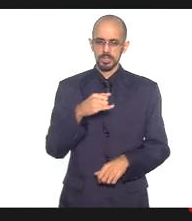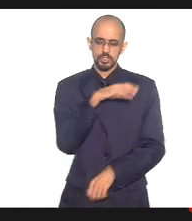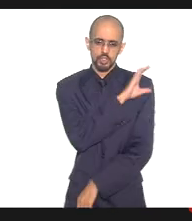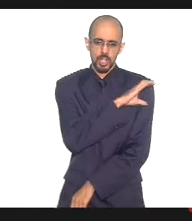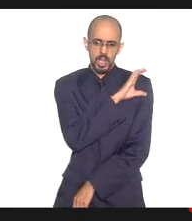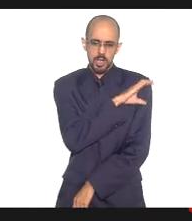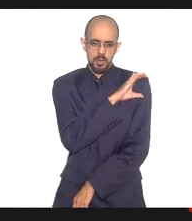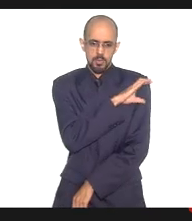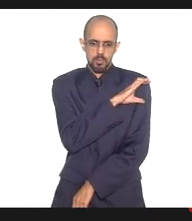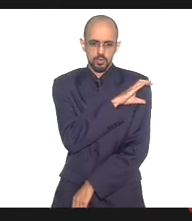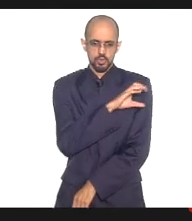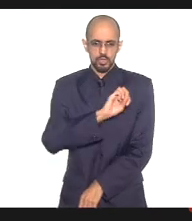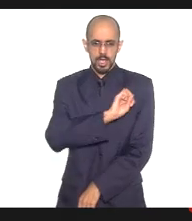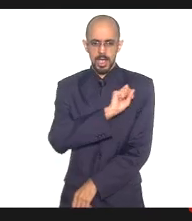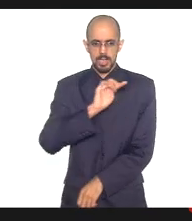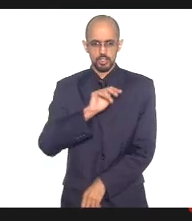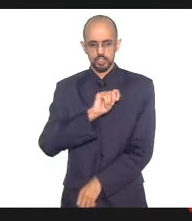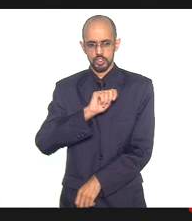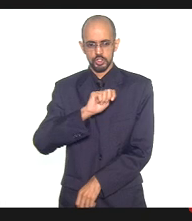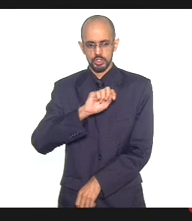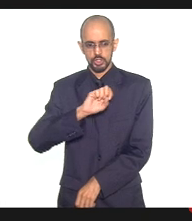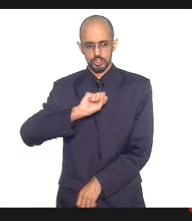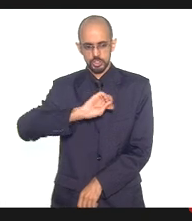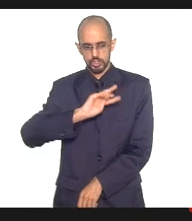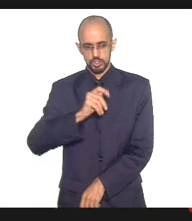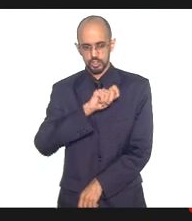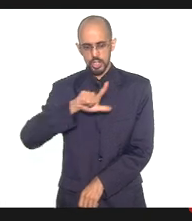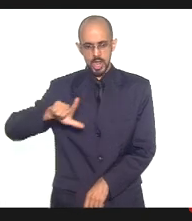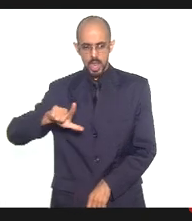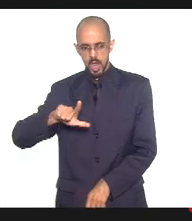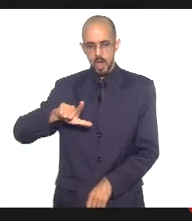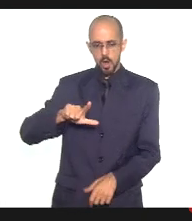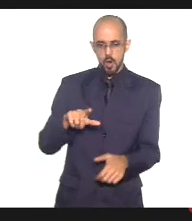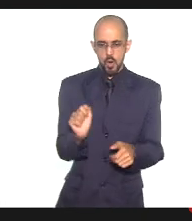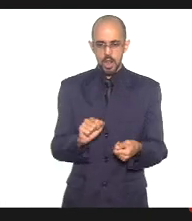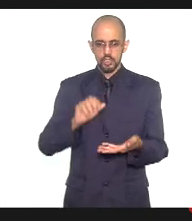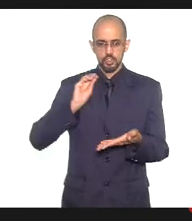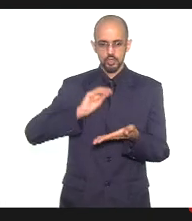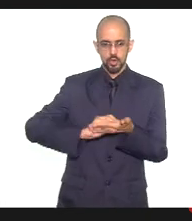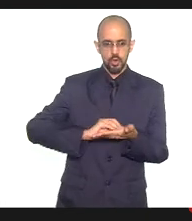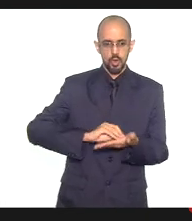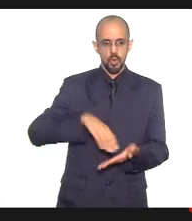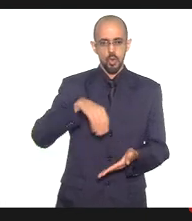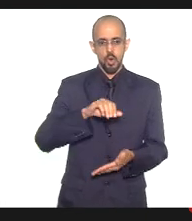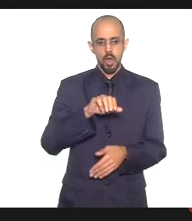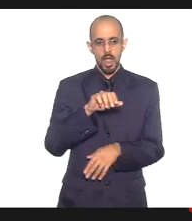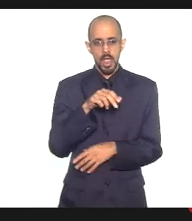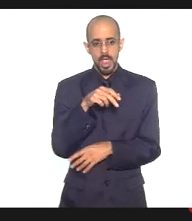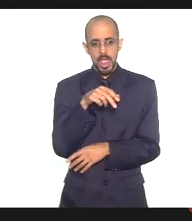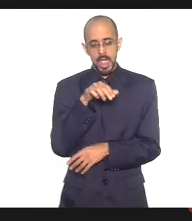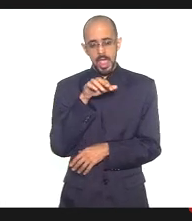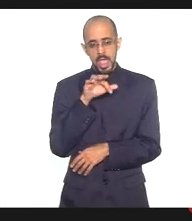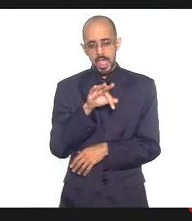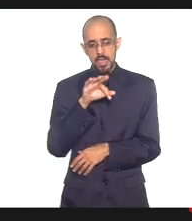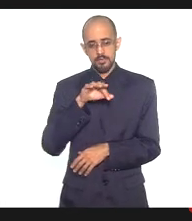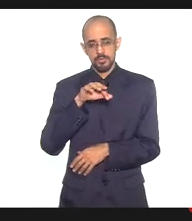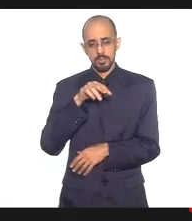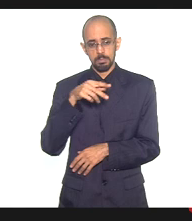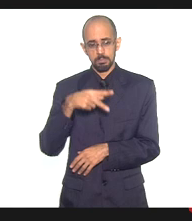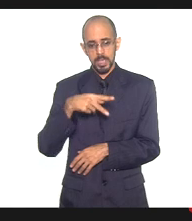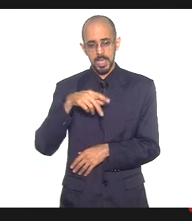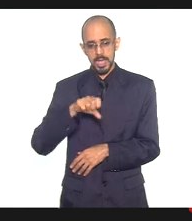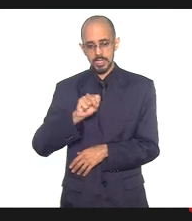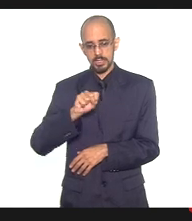como operadora, e não foi por acaso que colocamos o nome da plataforma de FPSO Fluminense. Em